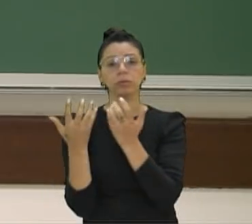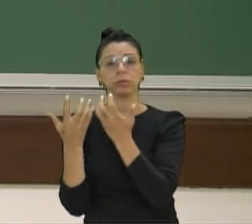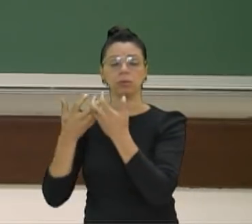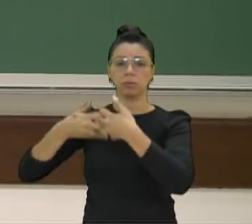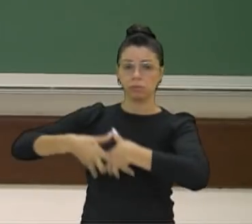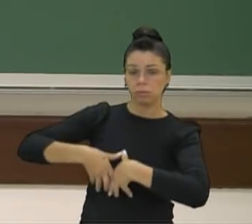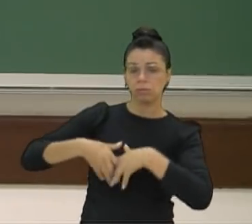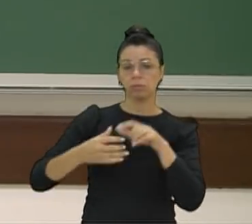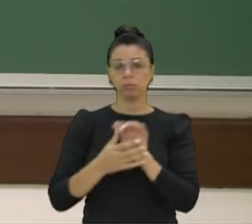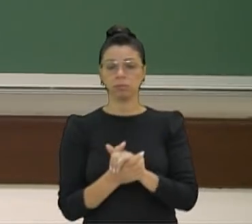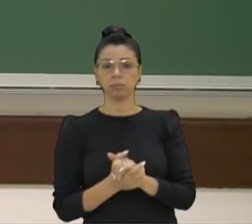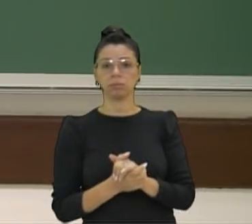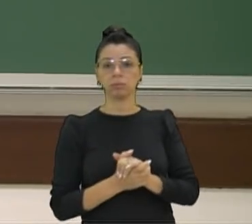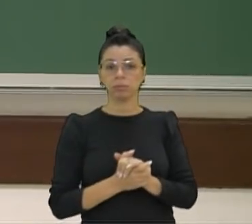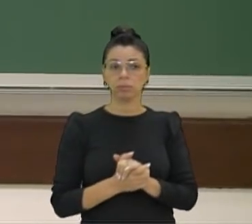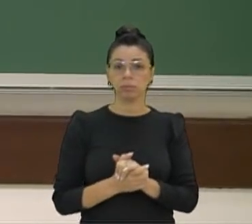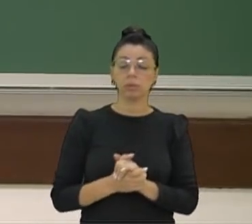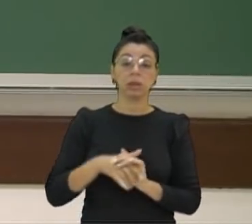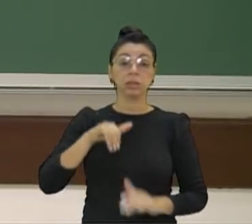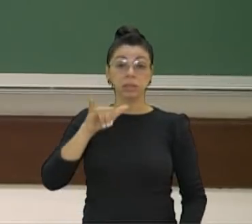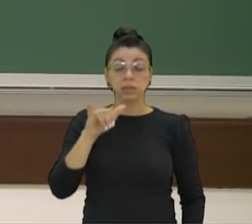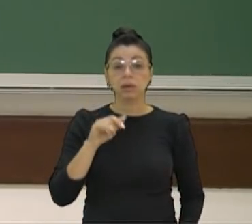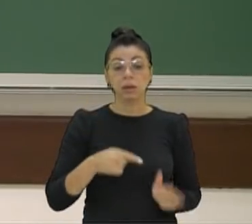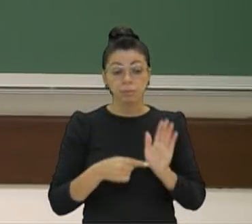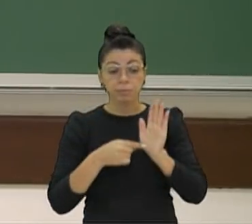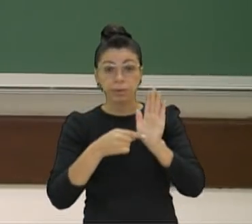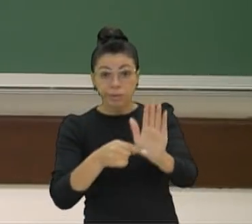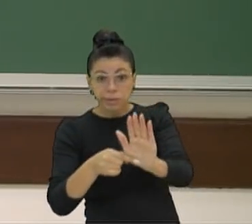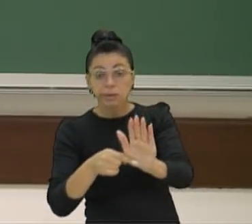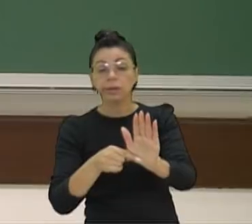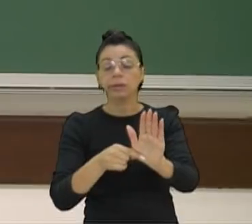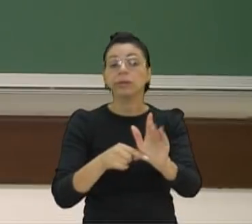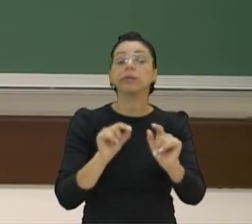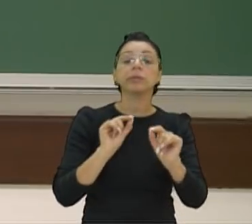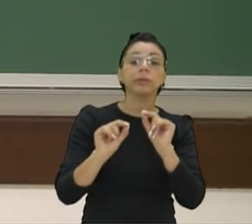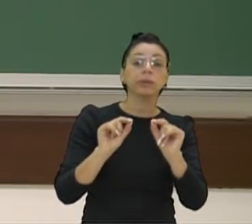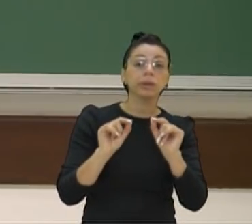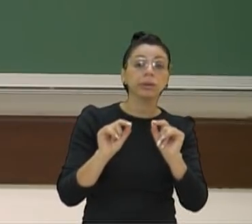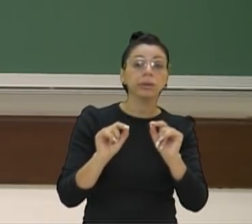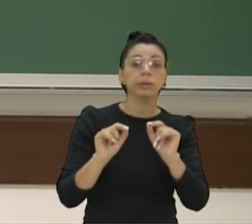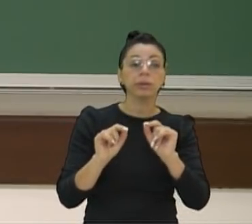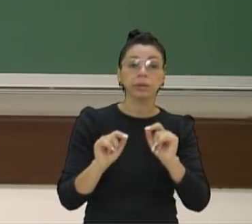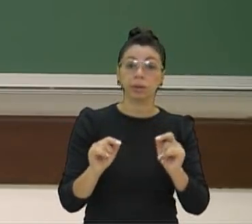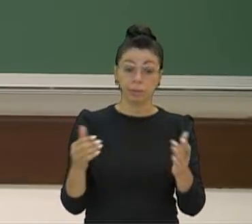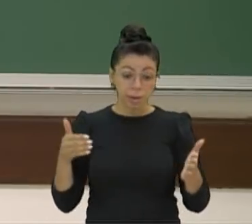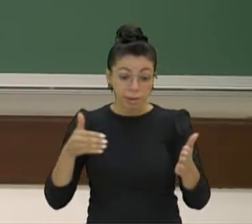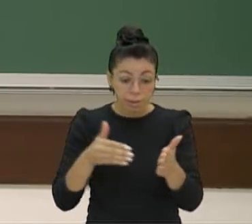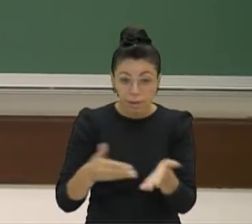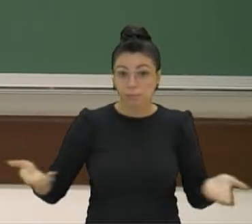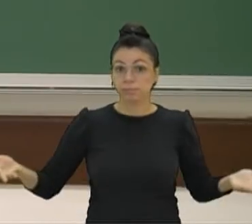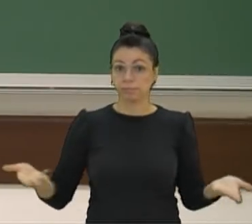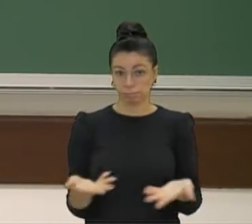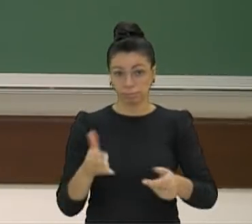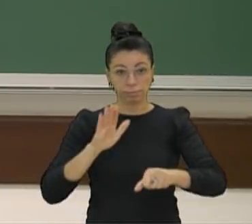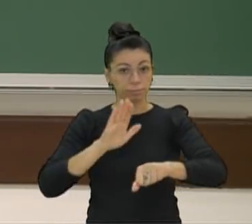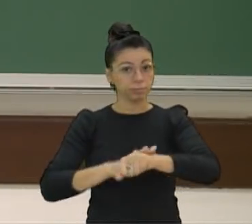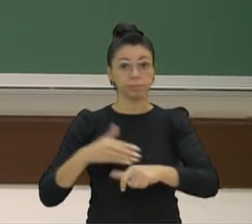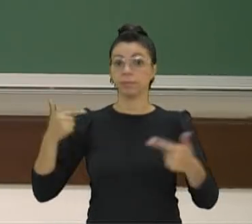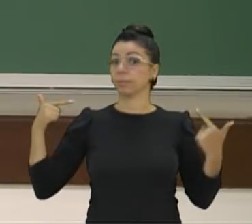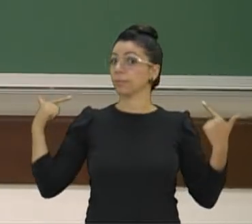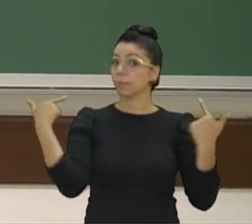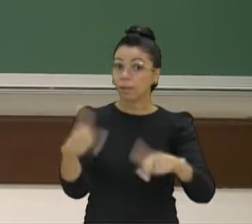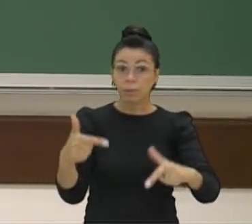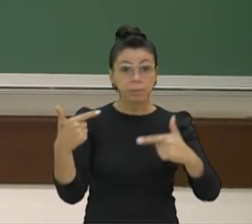não apresenta efeitos colaterais, ou se apresenta, quais são. Então, até hoje, até este momento, a gente ainda não tem